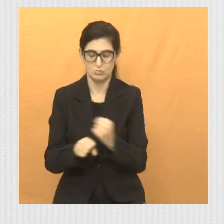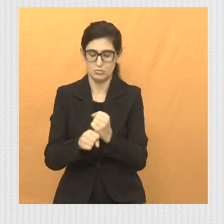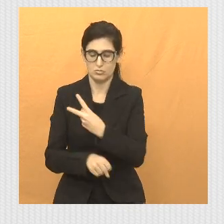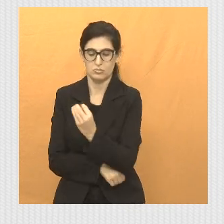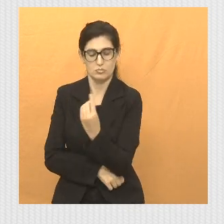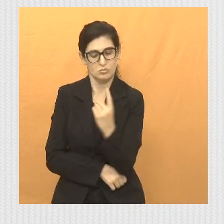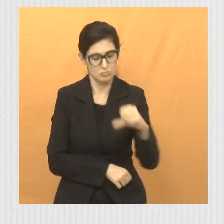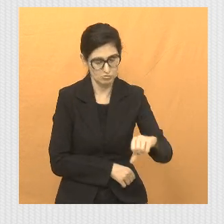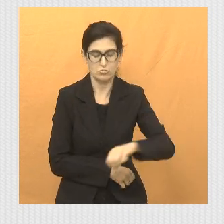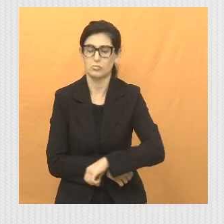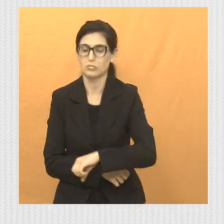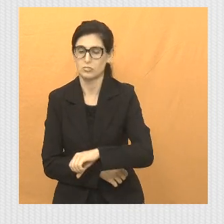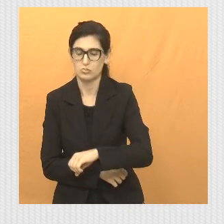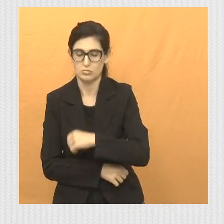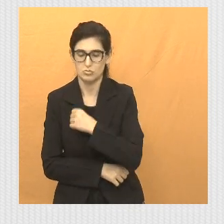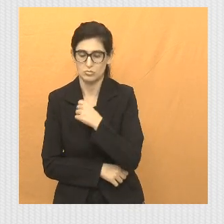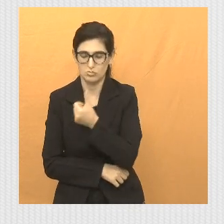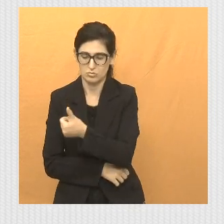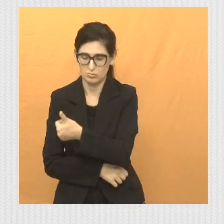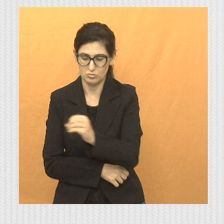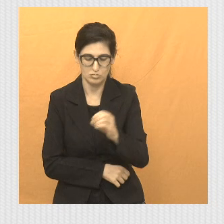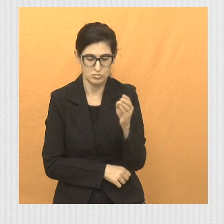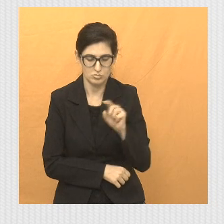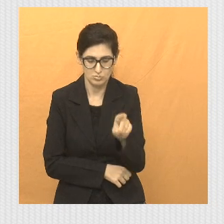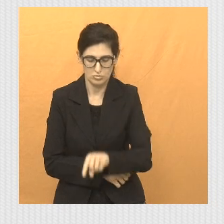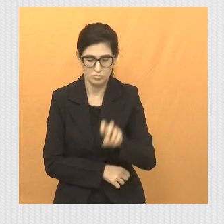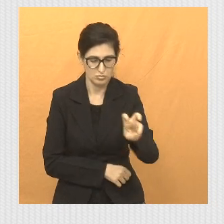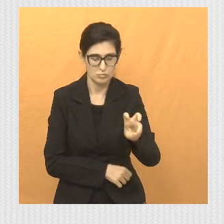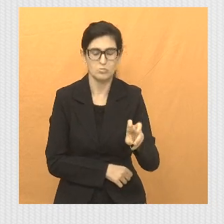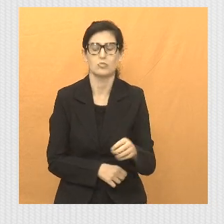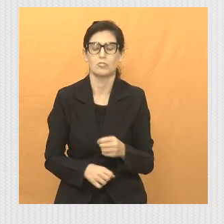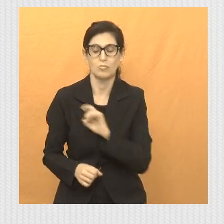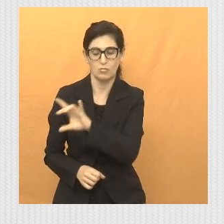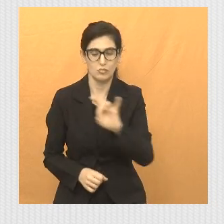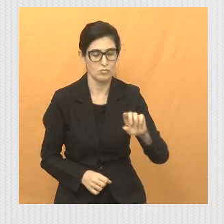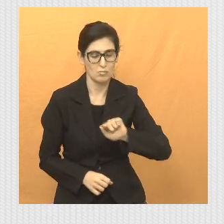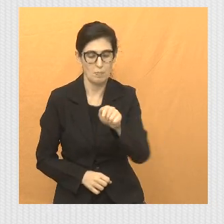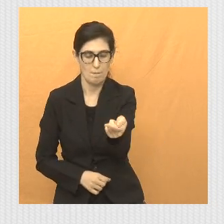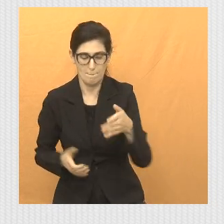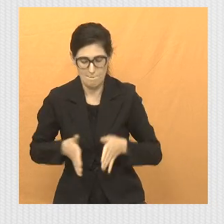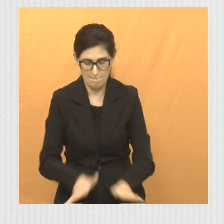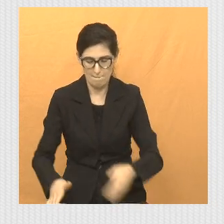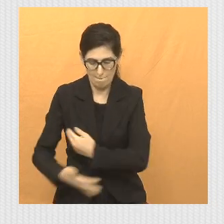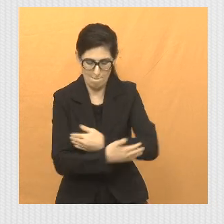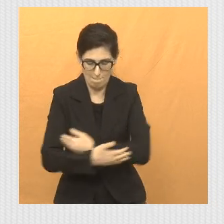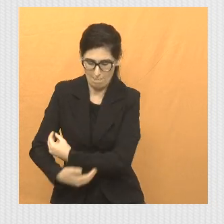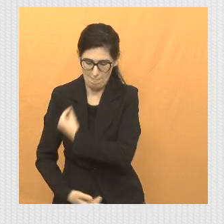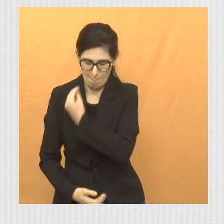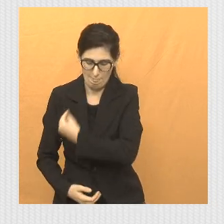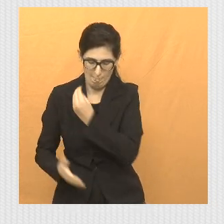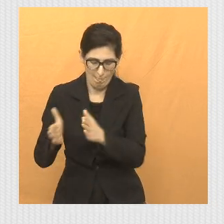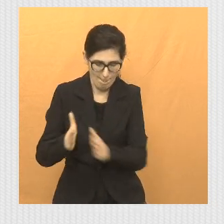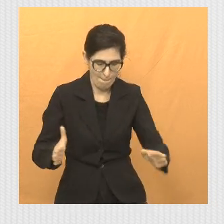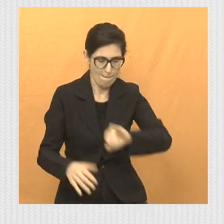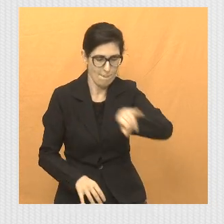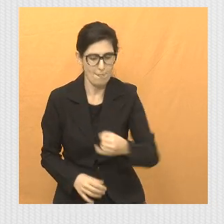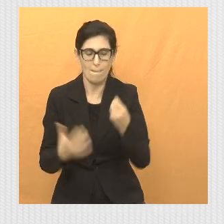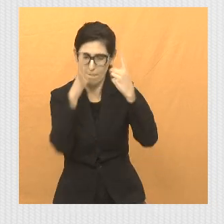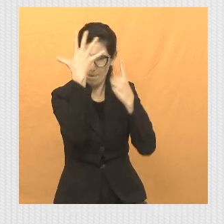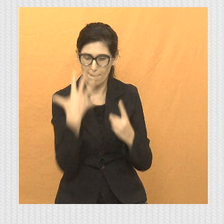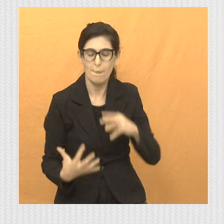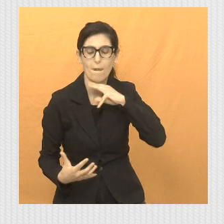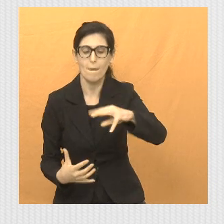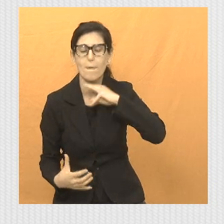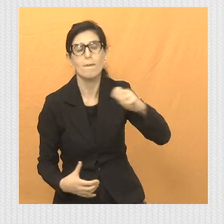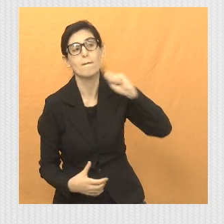2019, 10,5 a cada 1.000 nascidos vivos. Todos esses dados, né, eles ficam